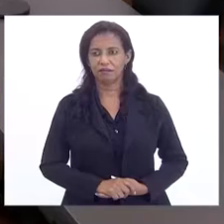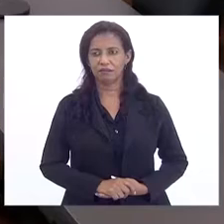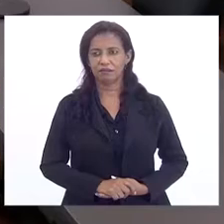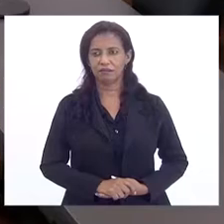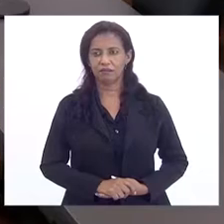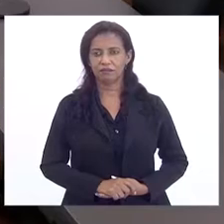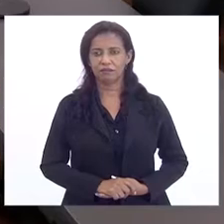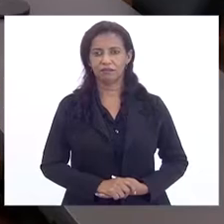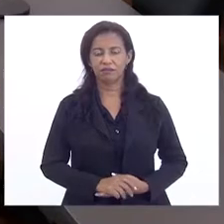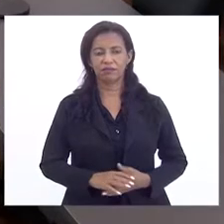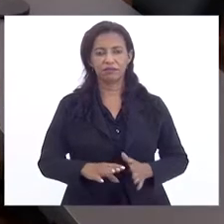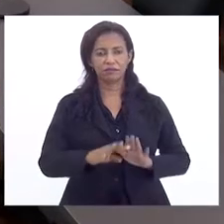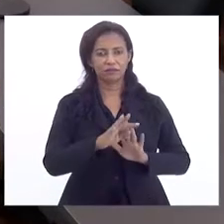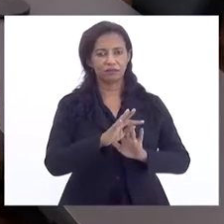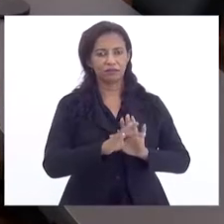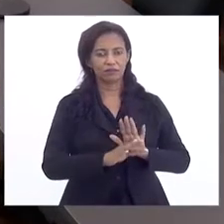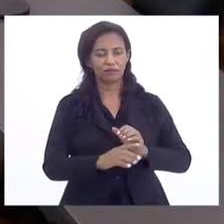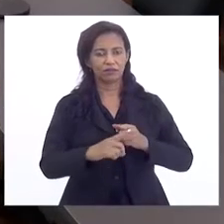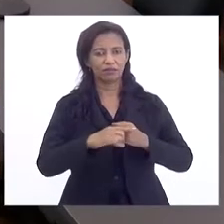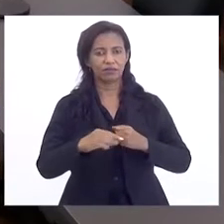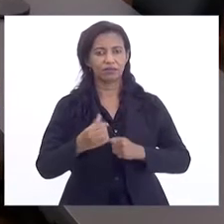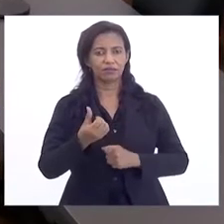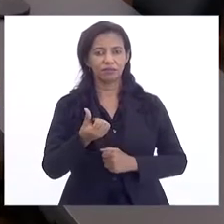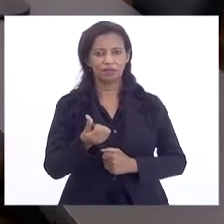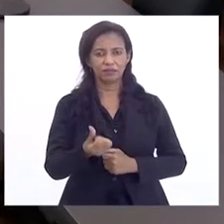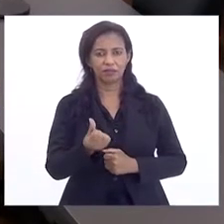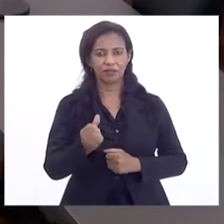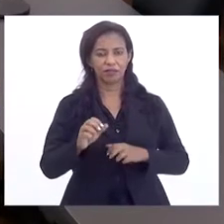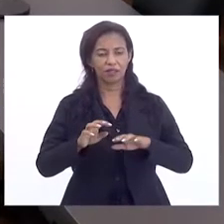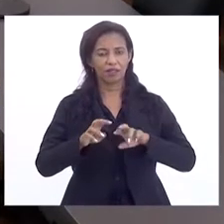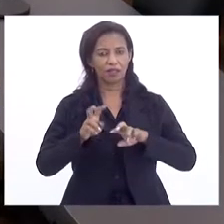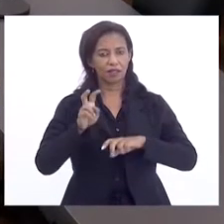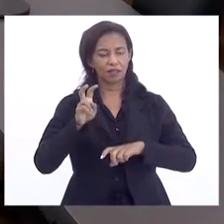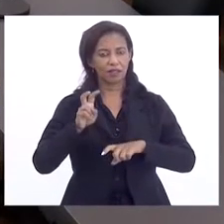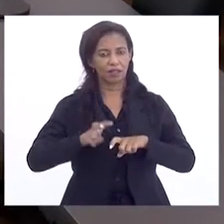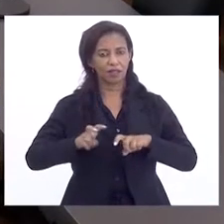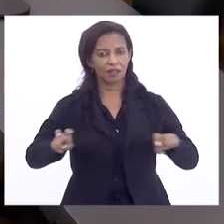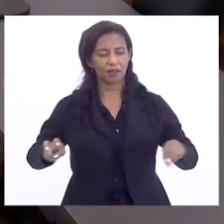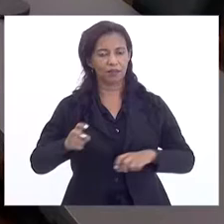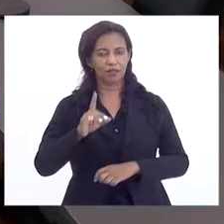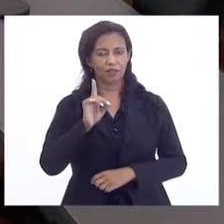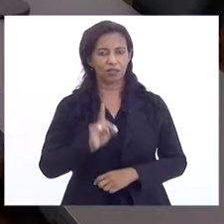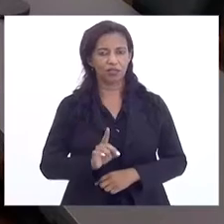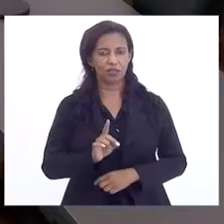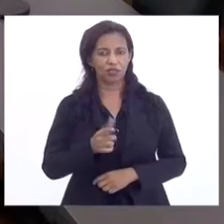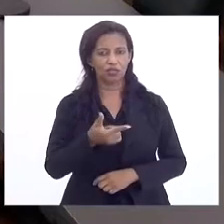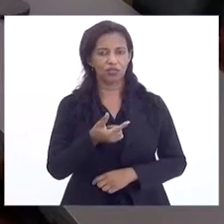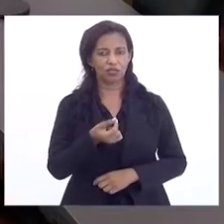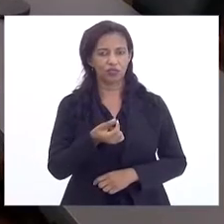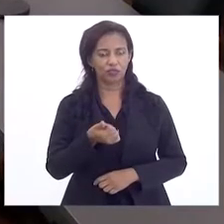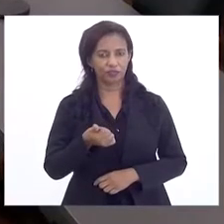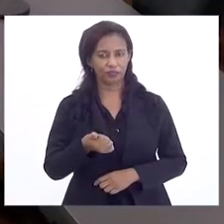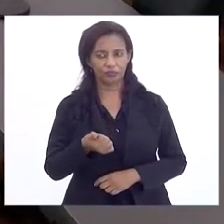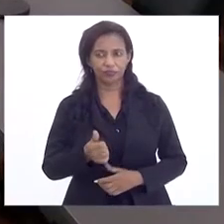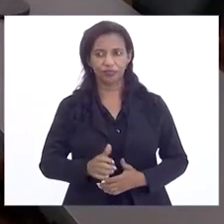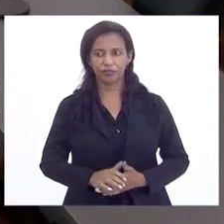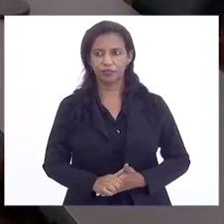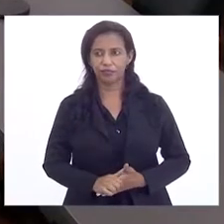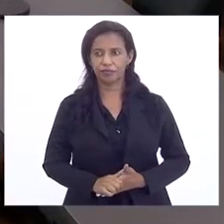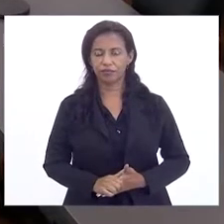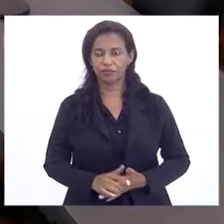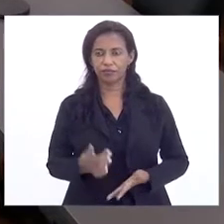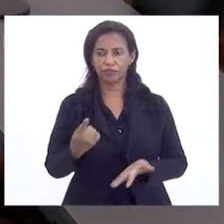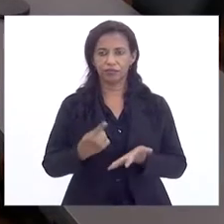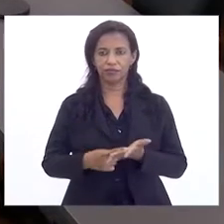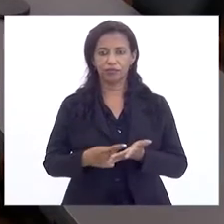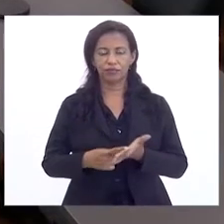Nos termos do artigo 6º da mesa diretora, número 651 de 2020, combinado com